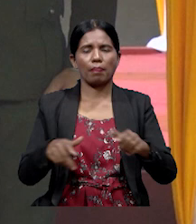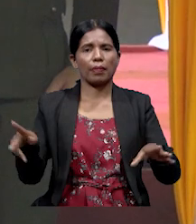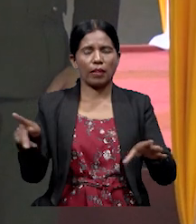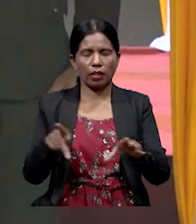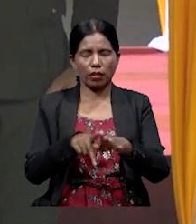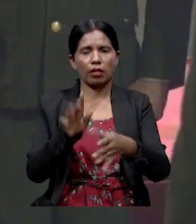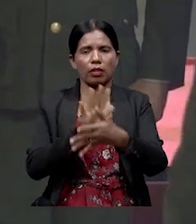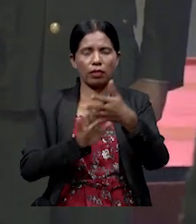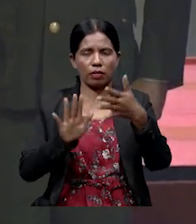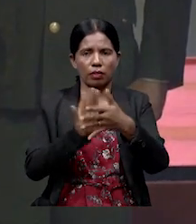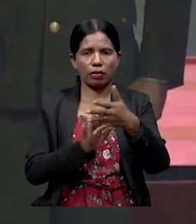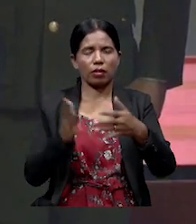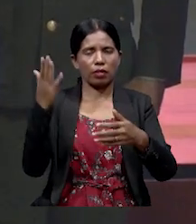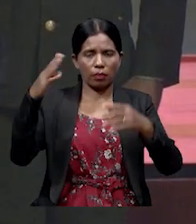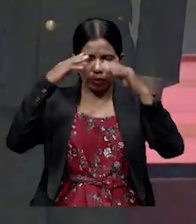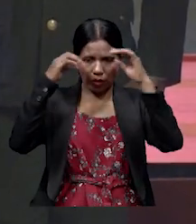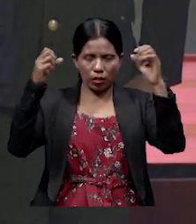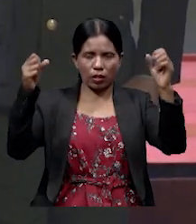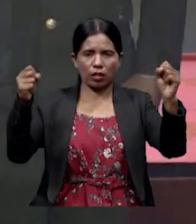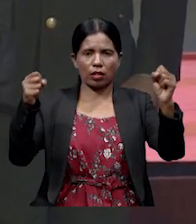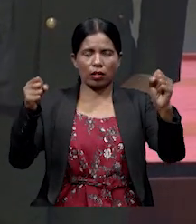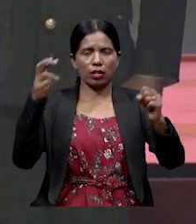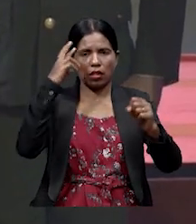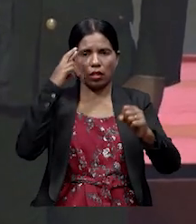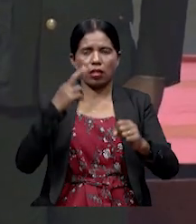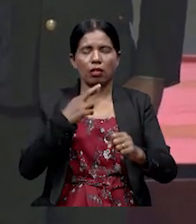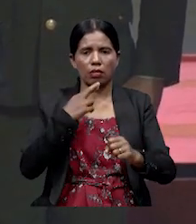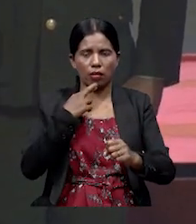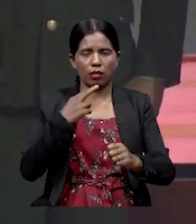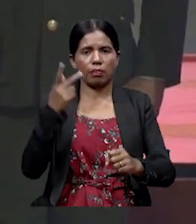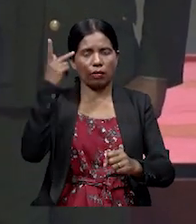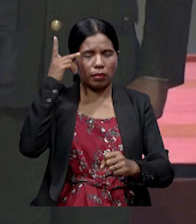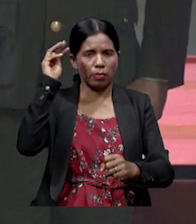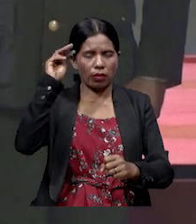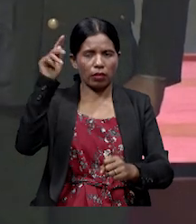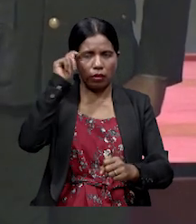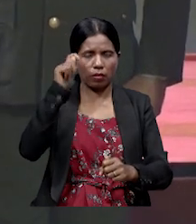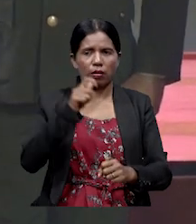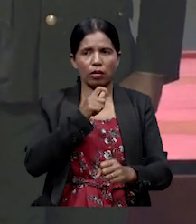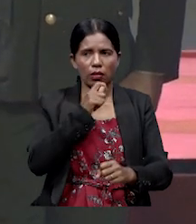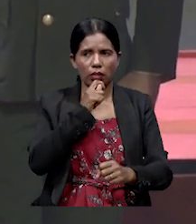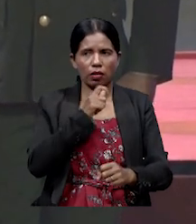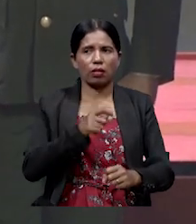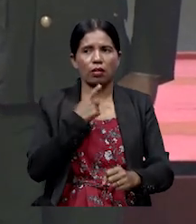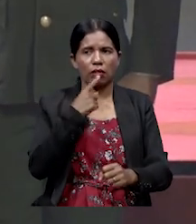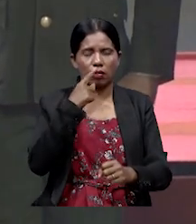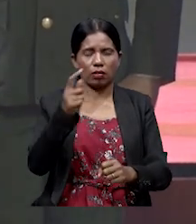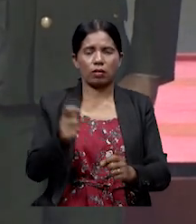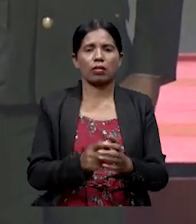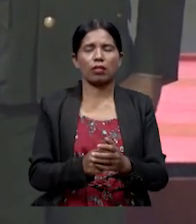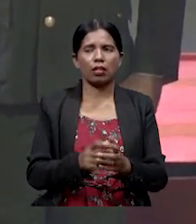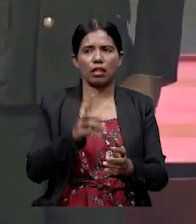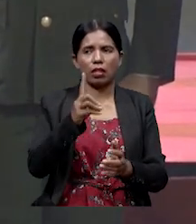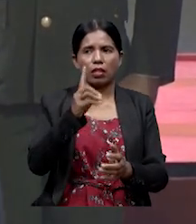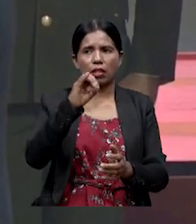tomada posse ca investidura ba presidente da República José Ramos Horta, primeiro-ministro Tauro Matanruak, presidente do Tribunal de Recurso Deolindo